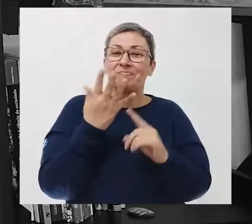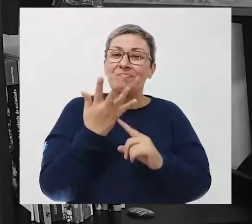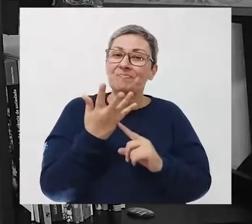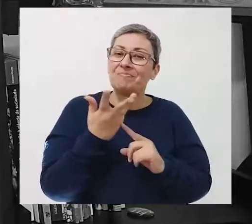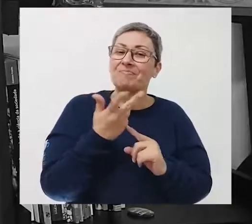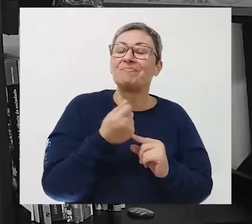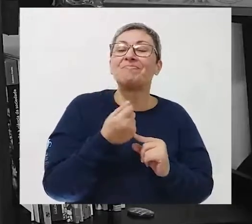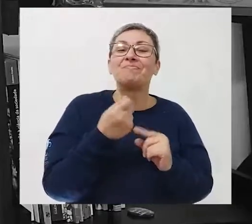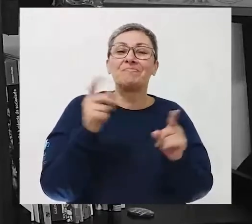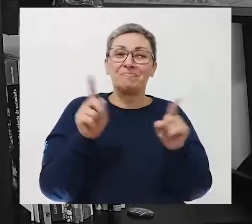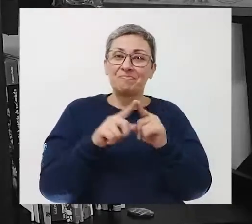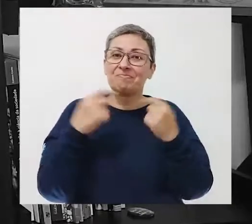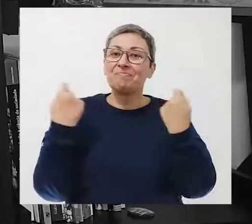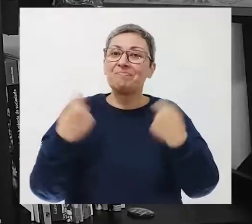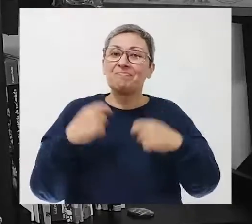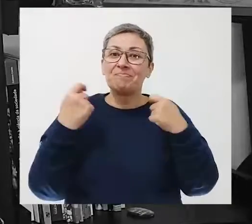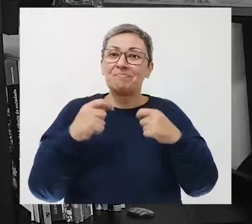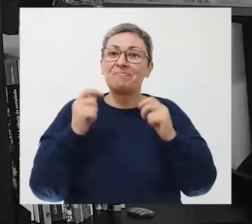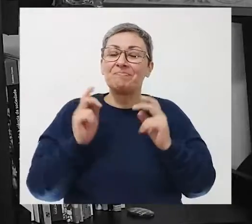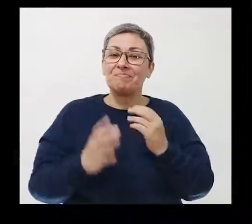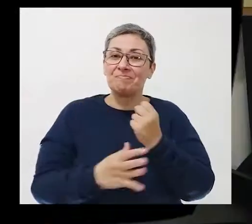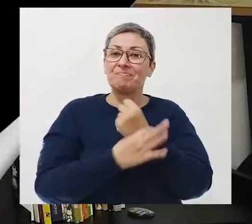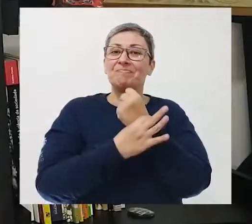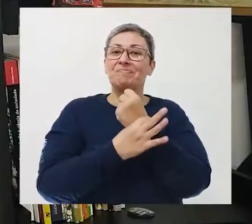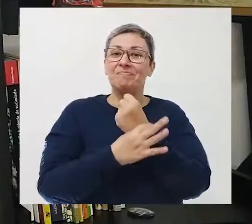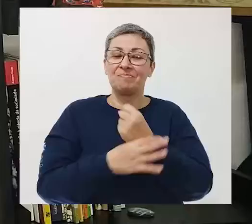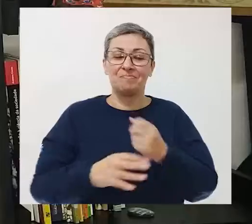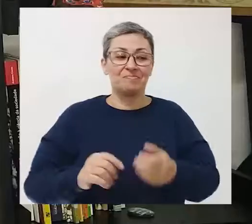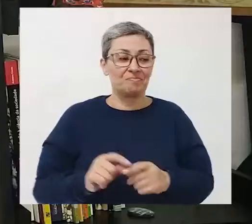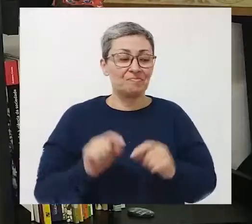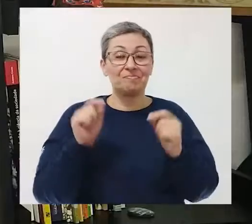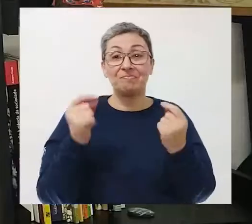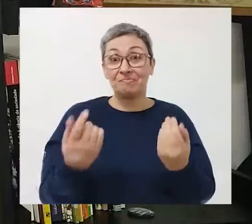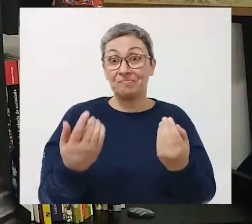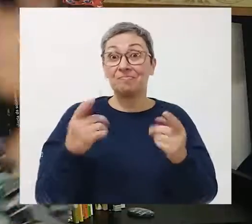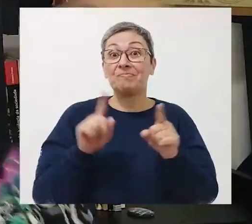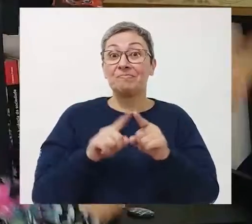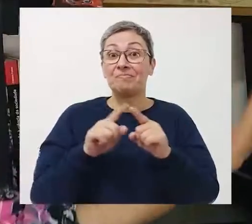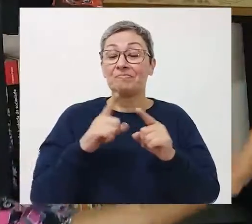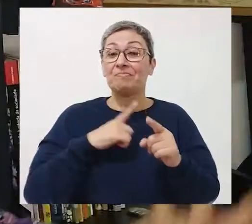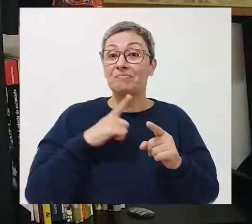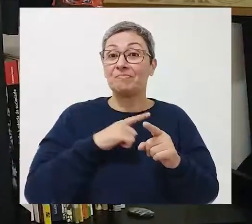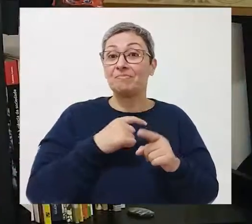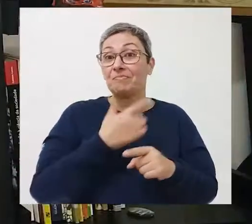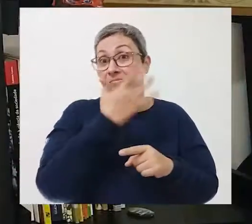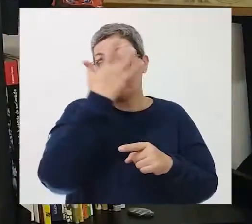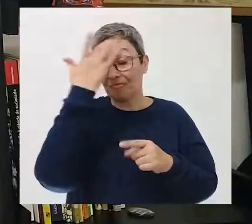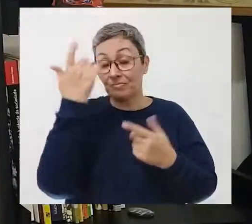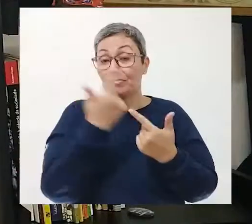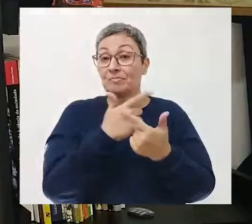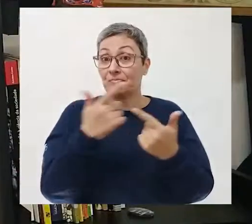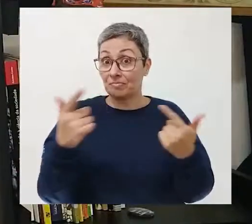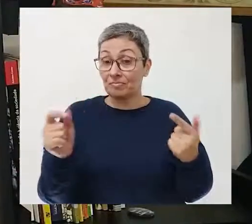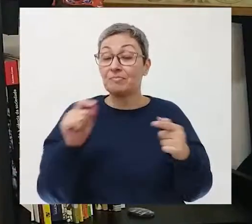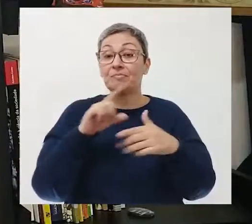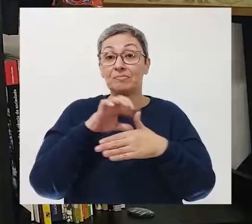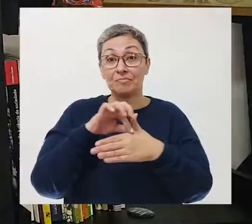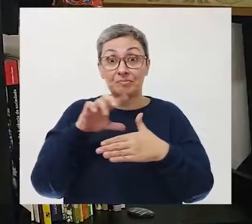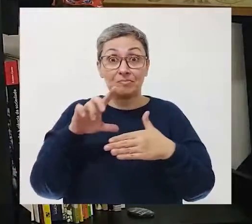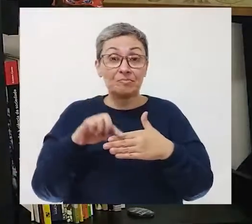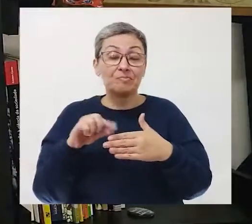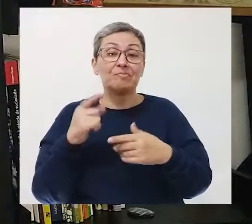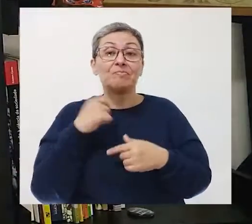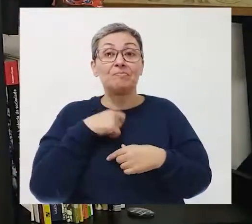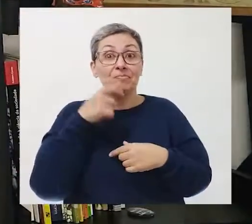gente deve preservar. Bom, existem outras pessoas, né, que consideram o cordel